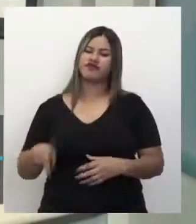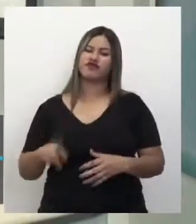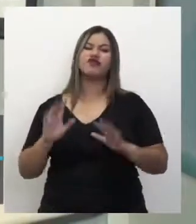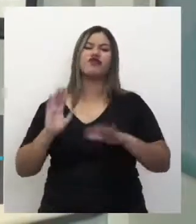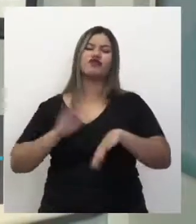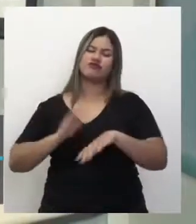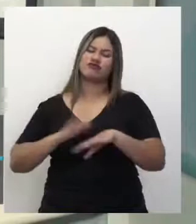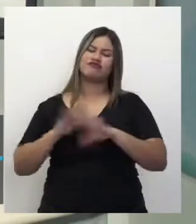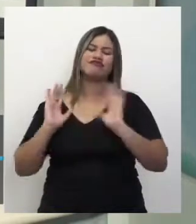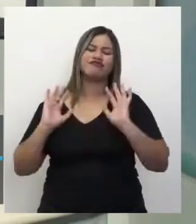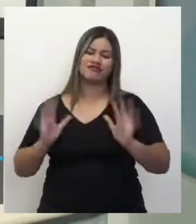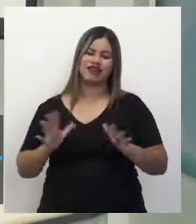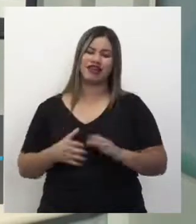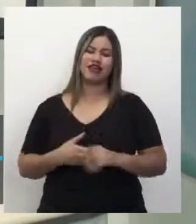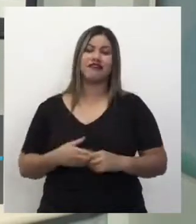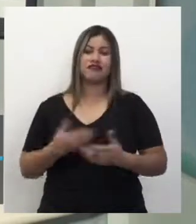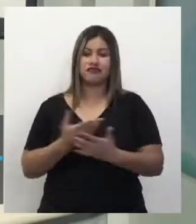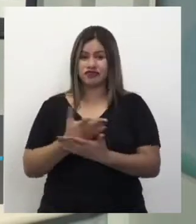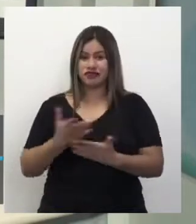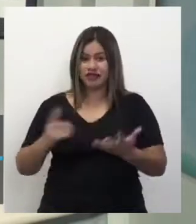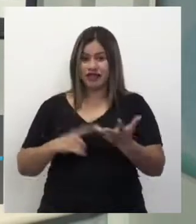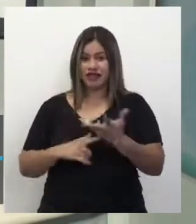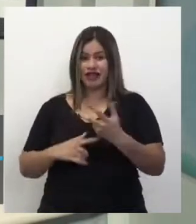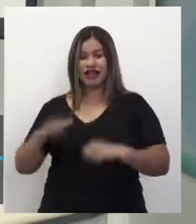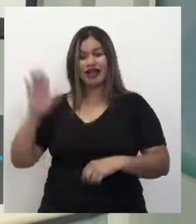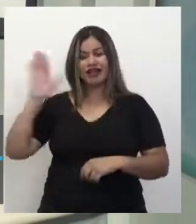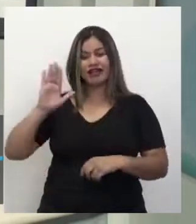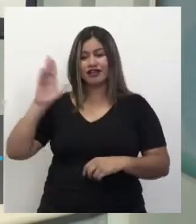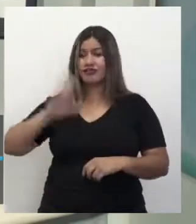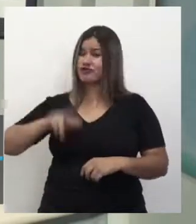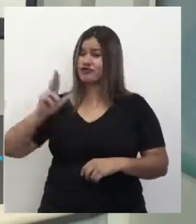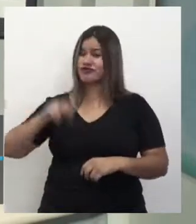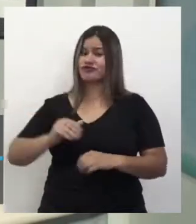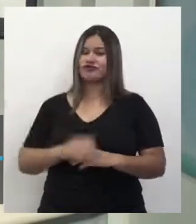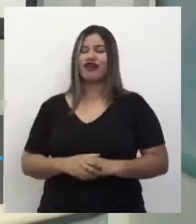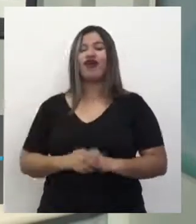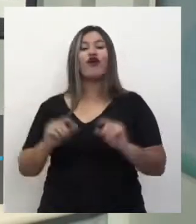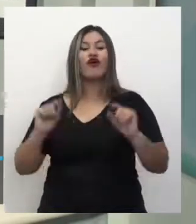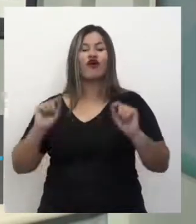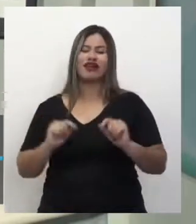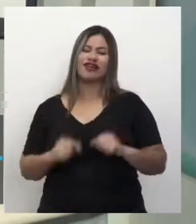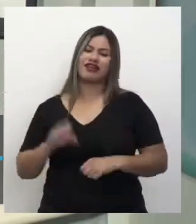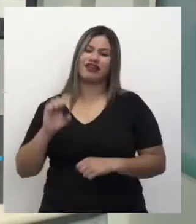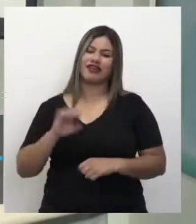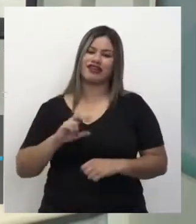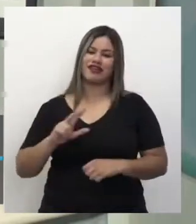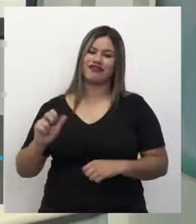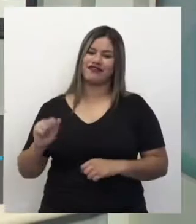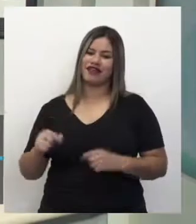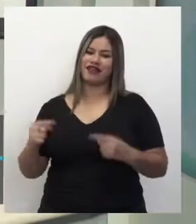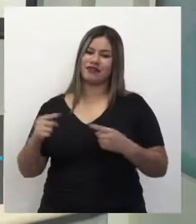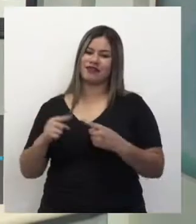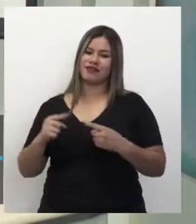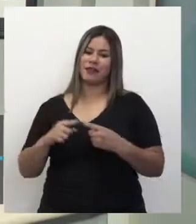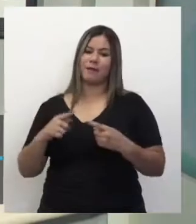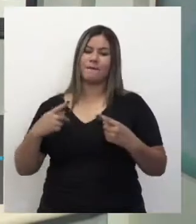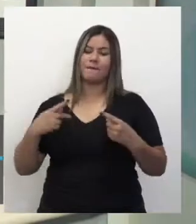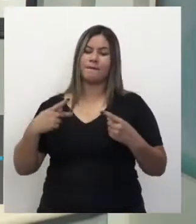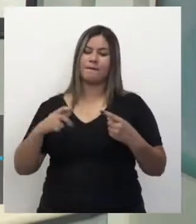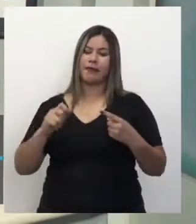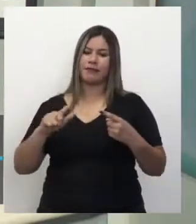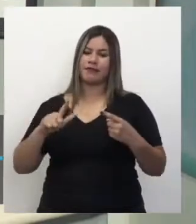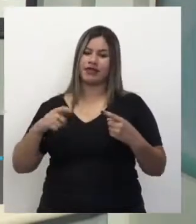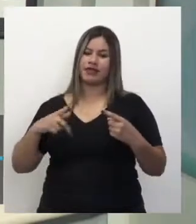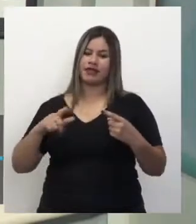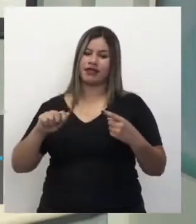fez, levante a mão aí. Mosaico na escola com EVA sobre papelão. Eu não usava nem o papelão Paraná. Eu amo o papelão